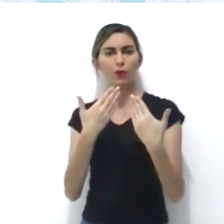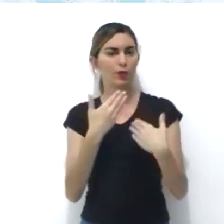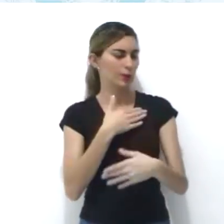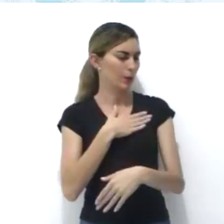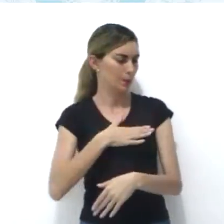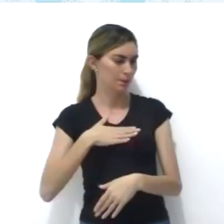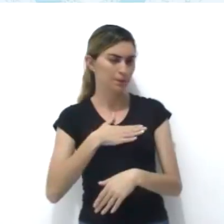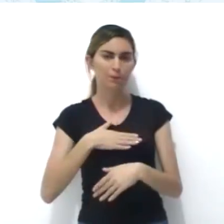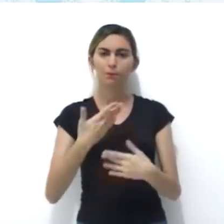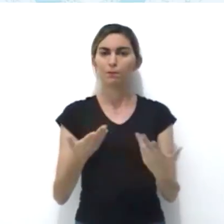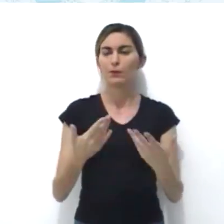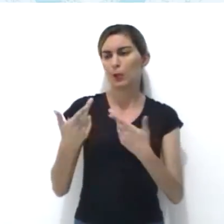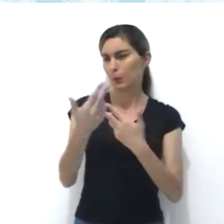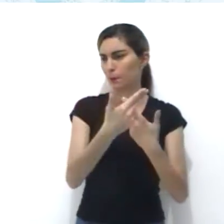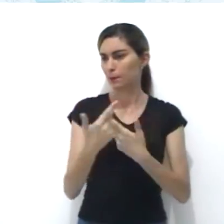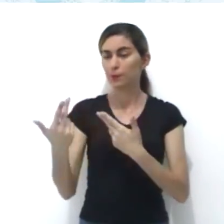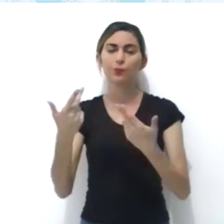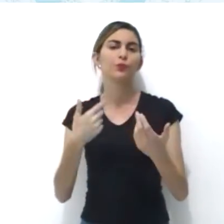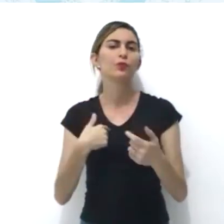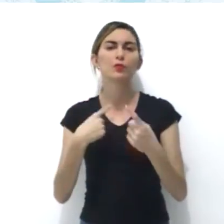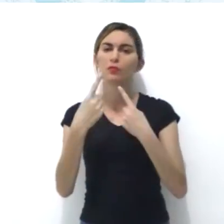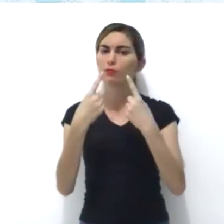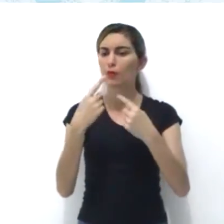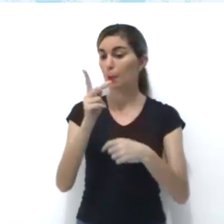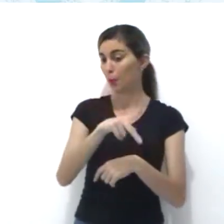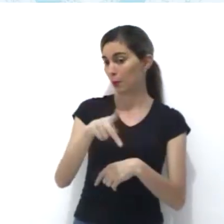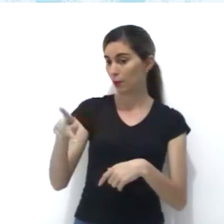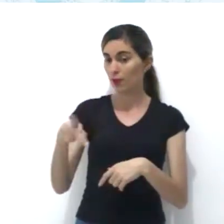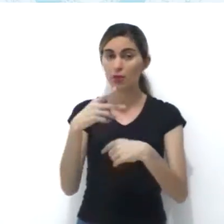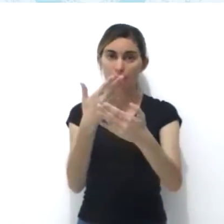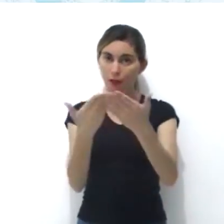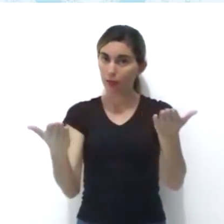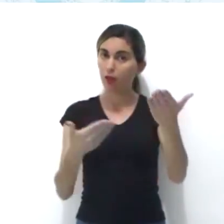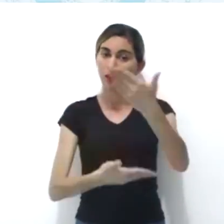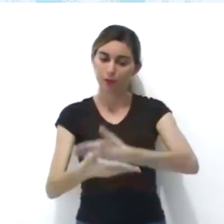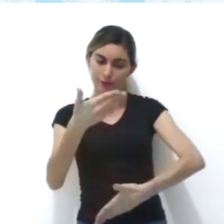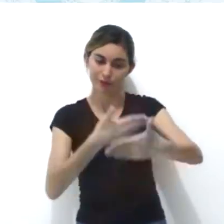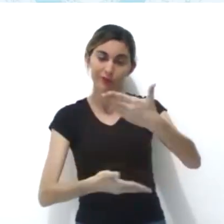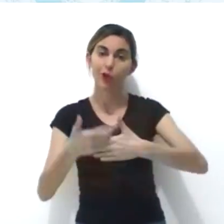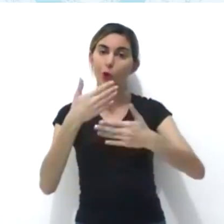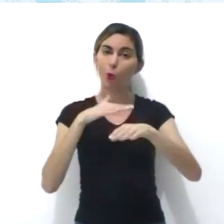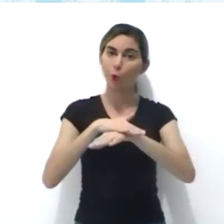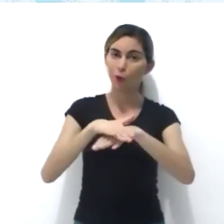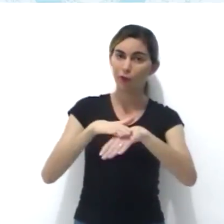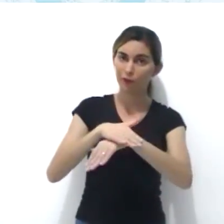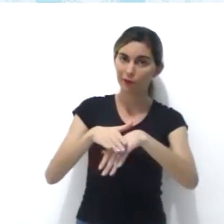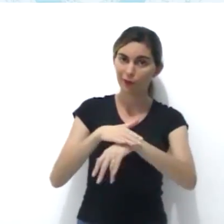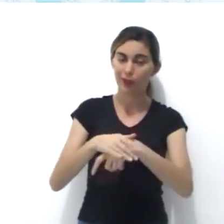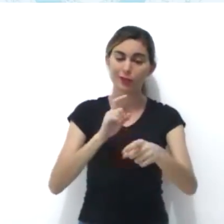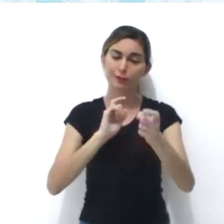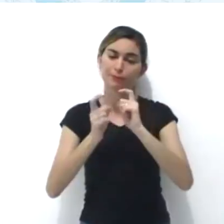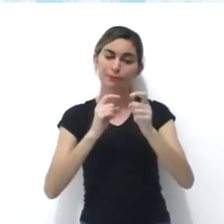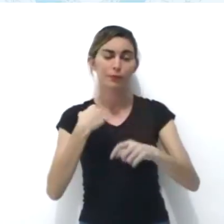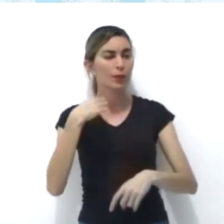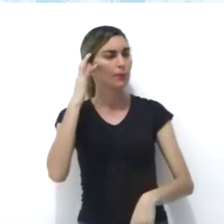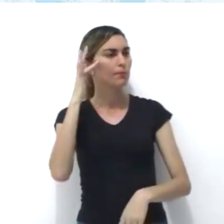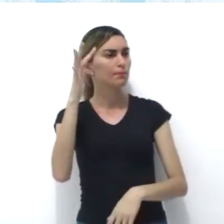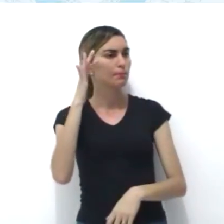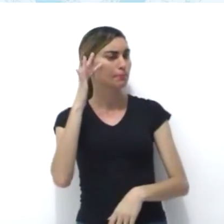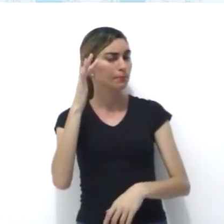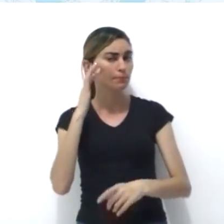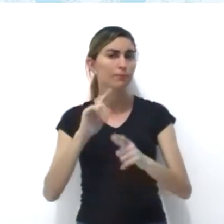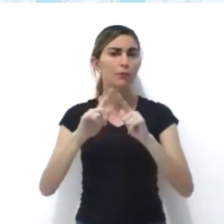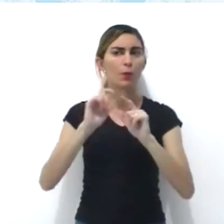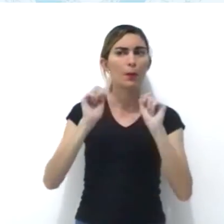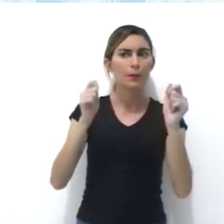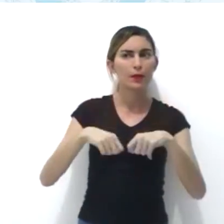conversando com meus colegas que gostam do que eu estou gostando, falando com o meu professor que ele está ali intermediando aquela conversa, estou pensando